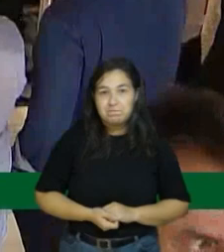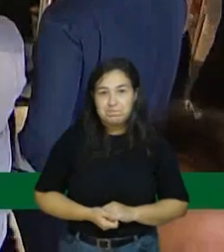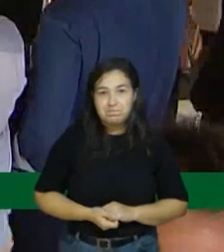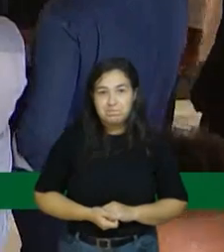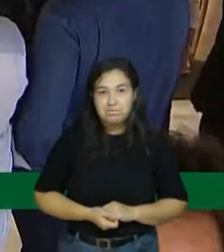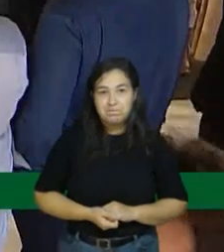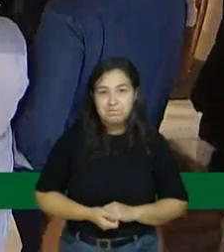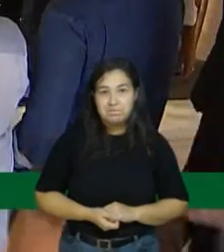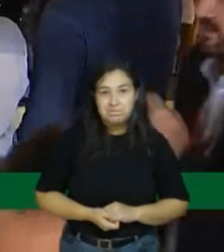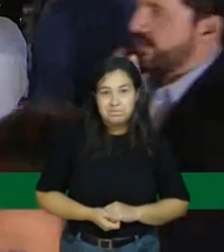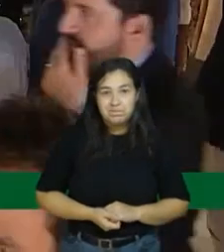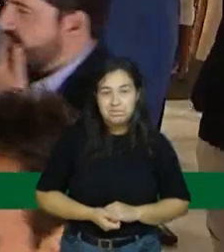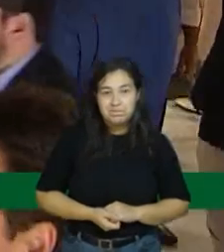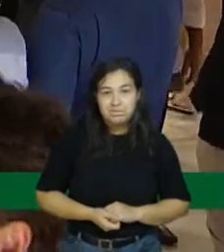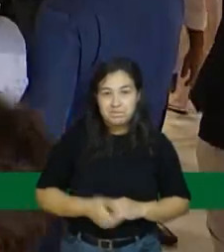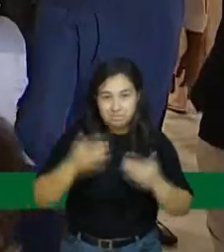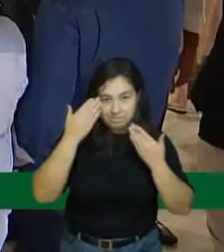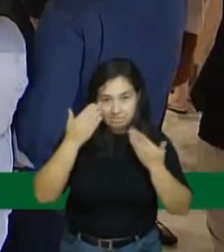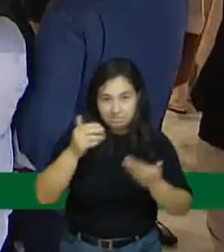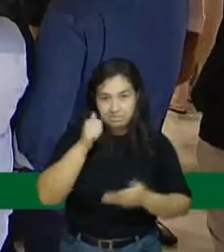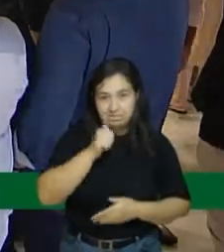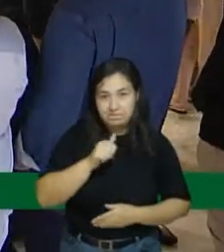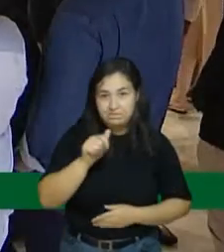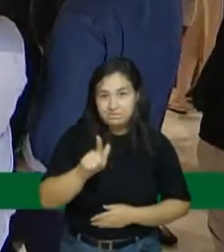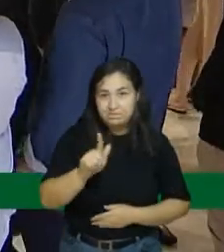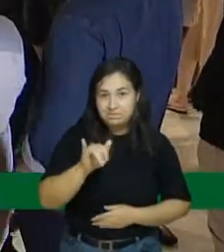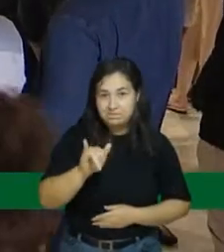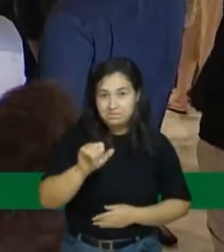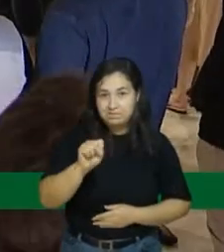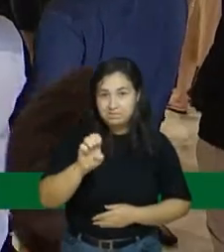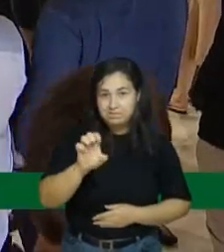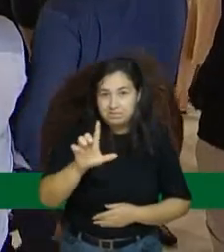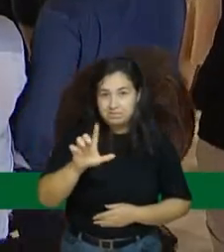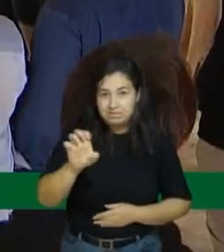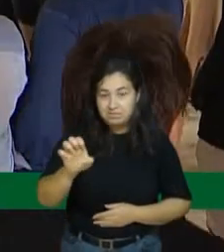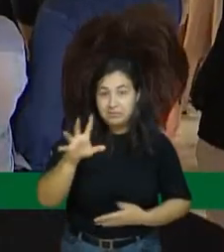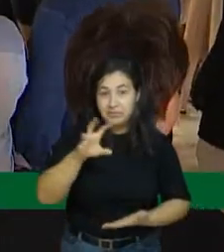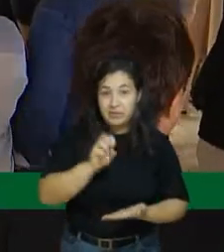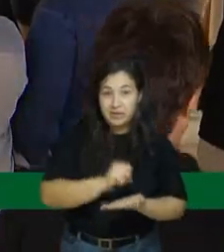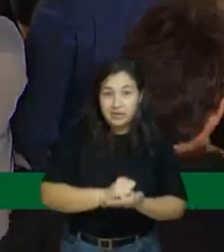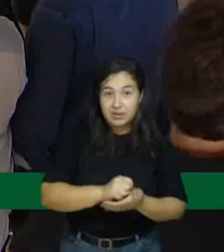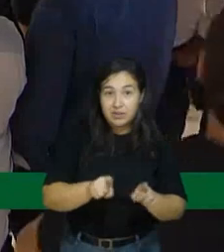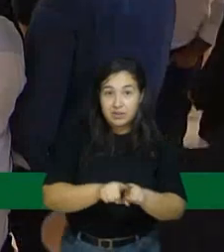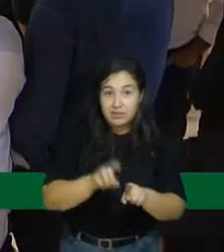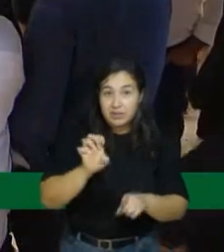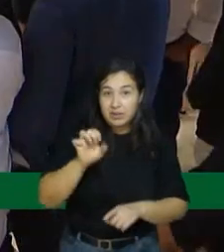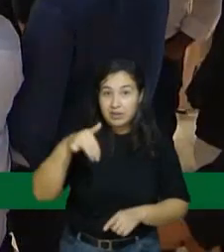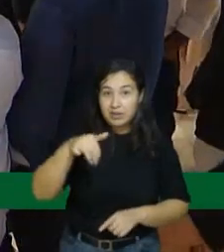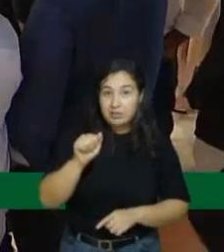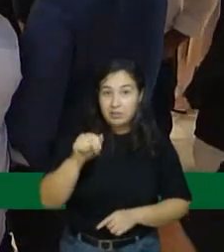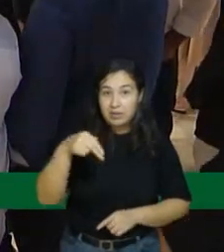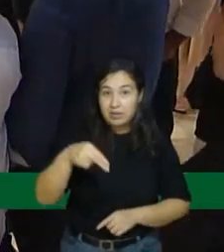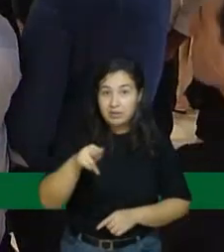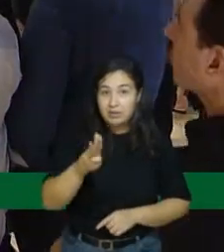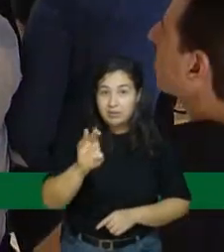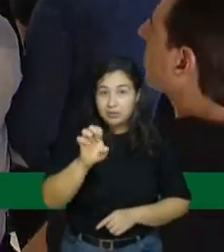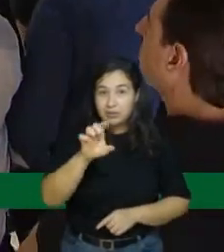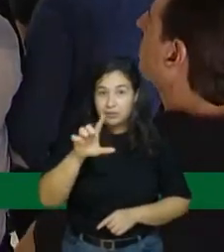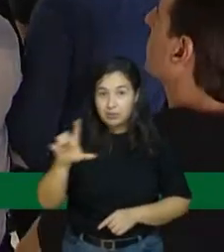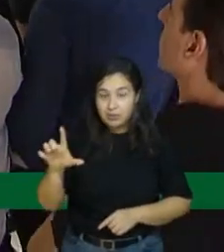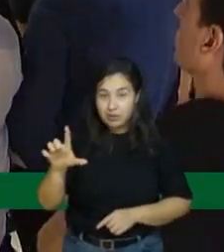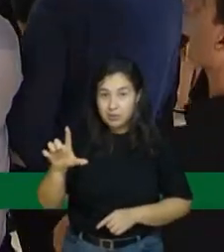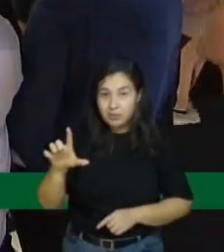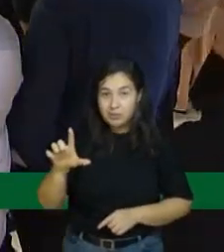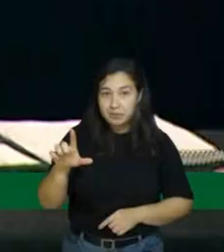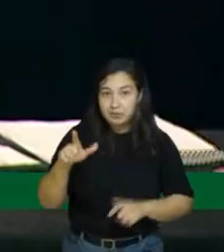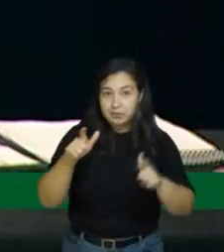obrigada obrigado Gisele registro a presença de Emanuel Tuca Santos vereador do município de